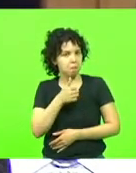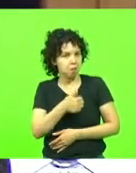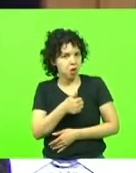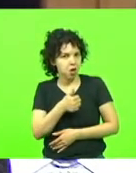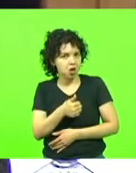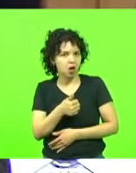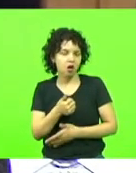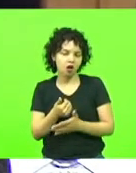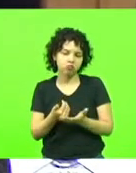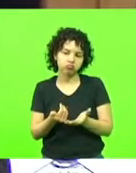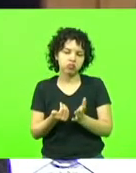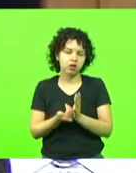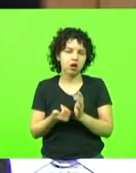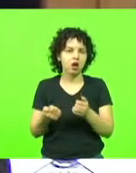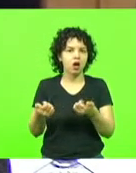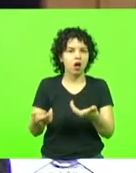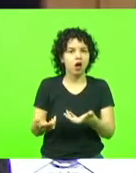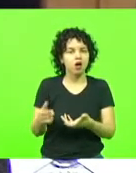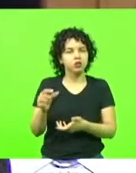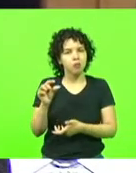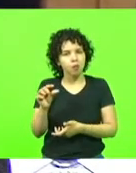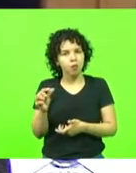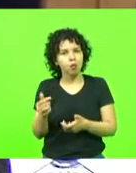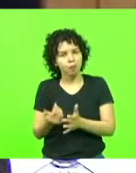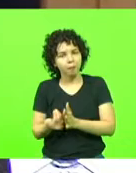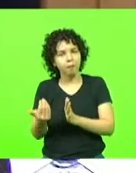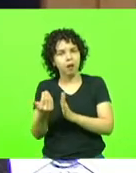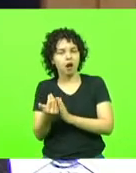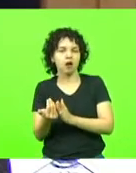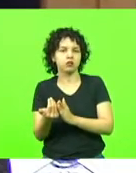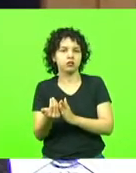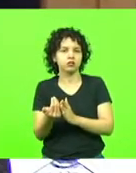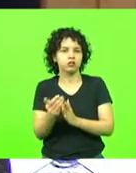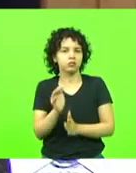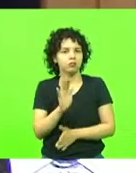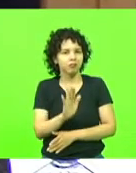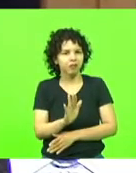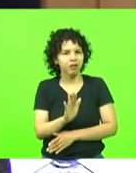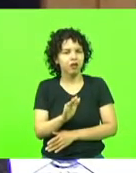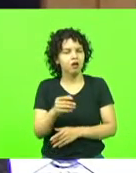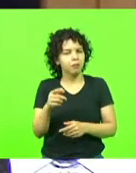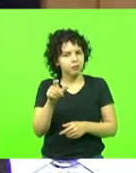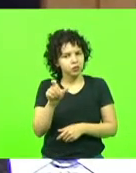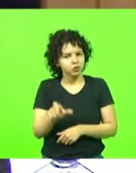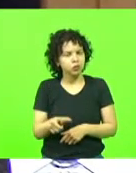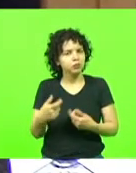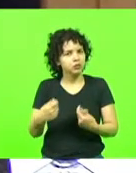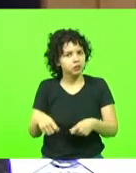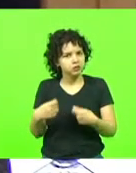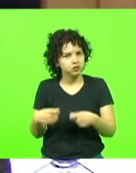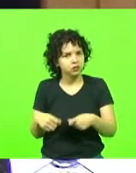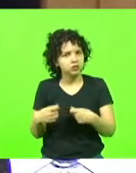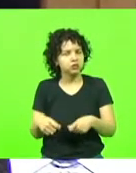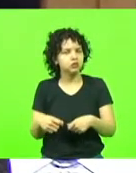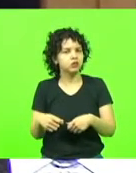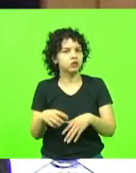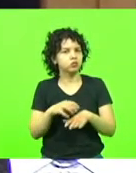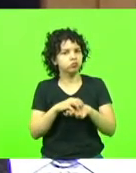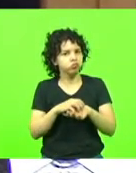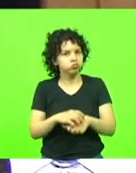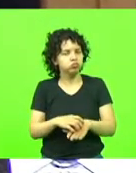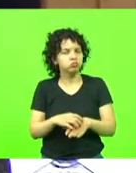pouco mais, um pouco menos, mas para quem precisa dessa logística, do transporte, as